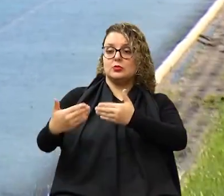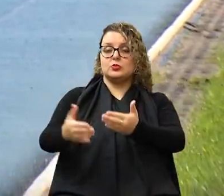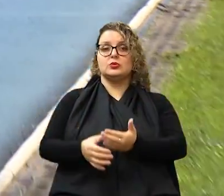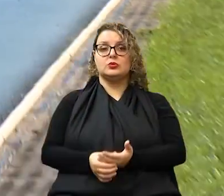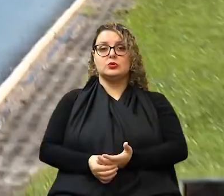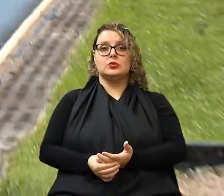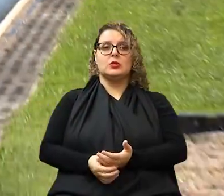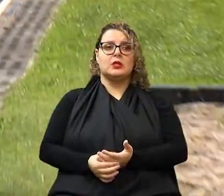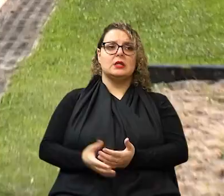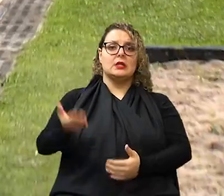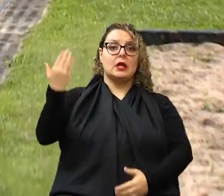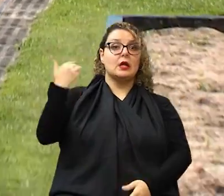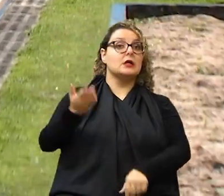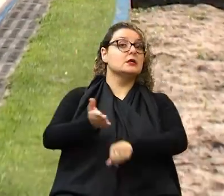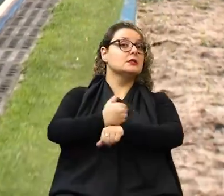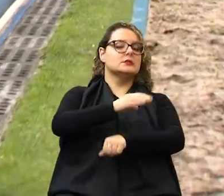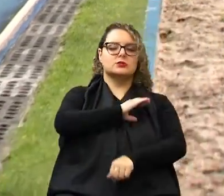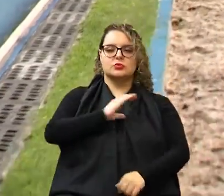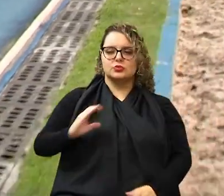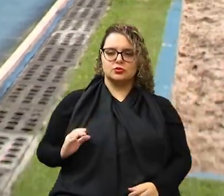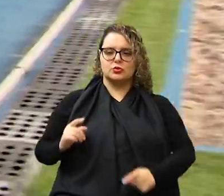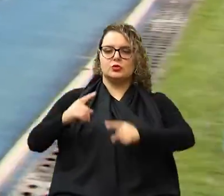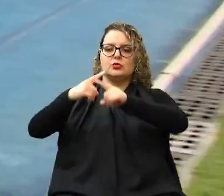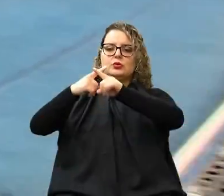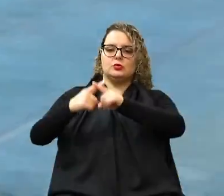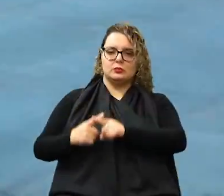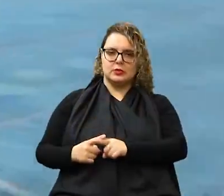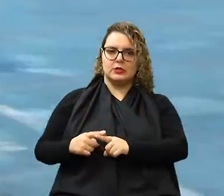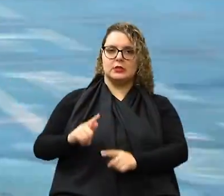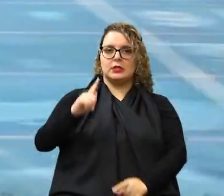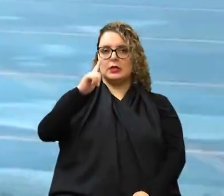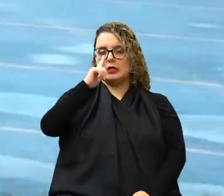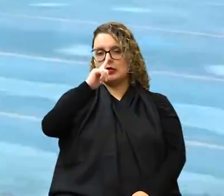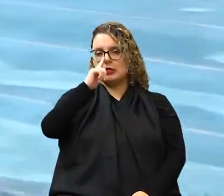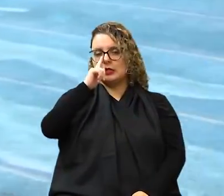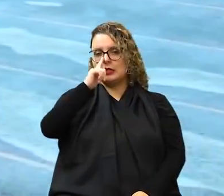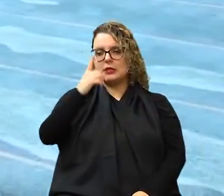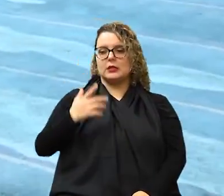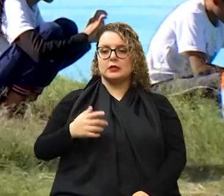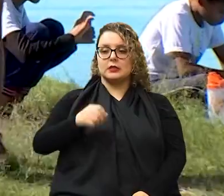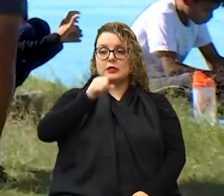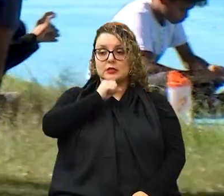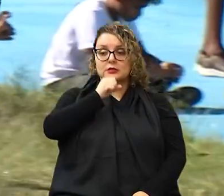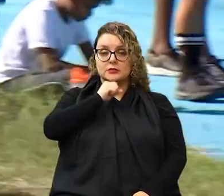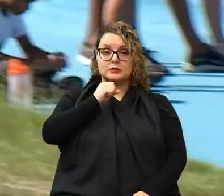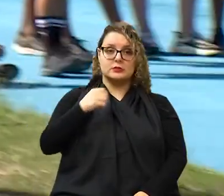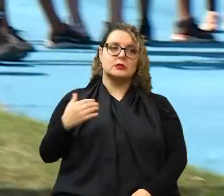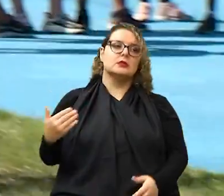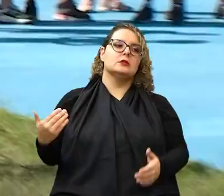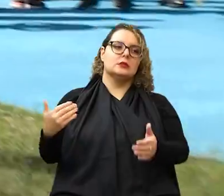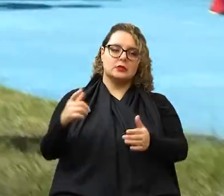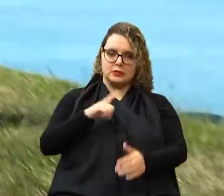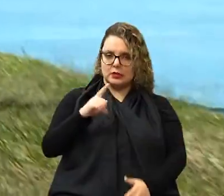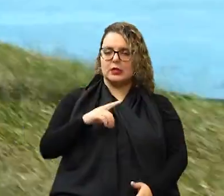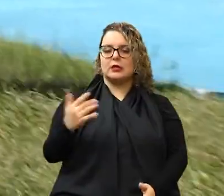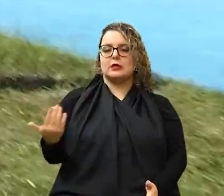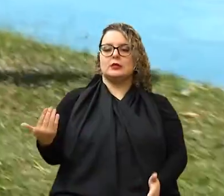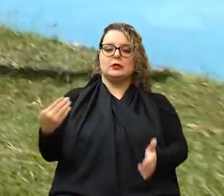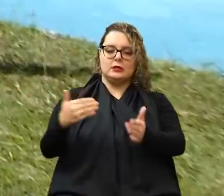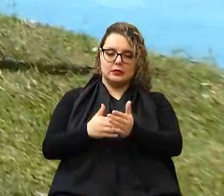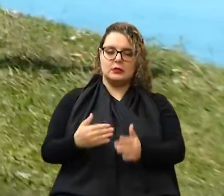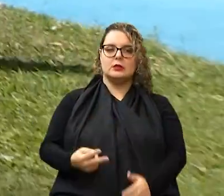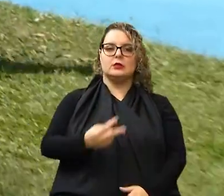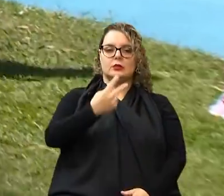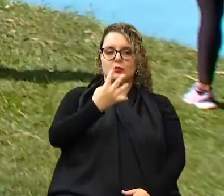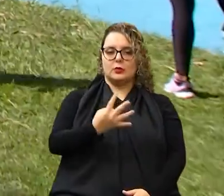foi percorrida lá antes de Cristo, numa batalha na Grécia Antiga, guarda essa distância até hoje, por isso que ela tem essa distância